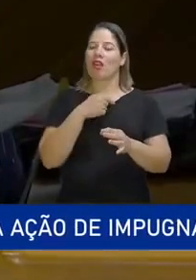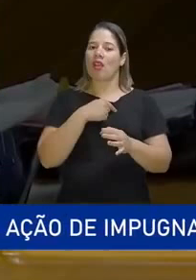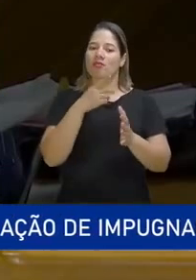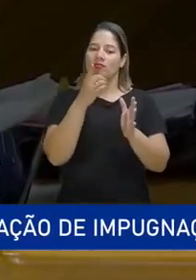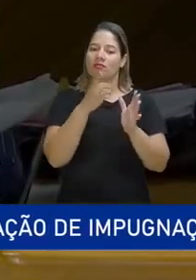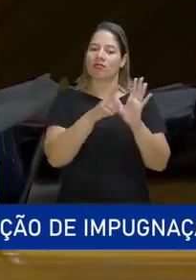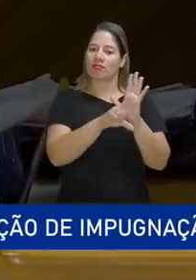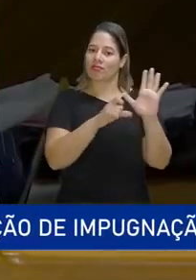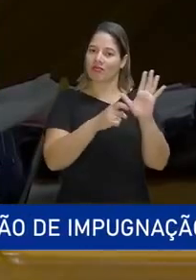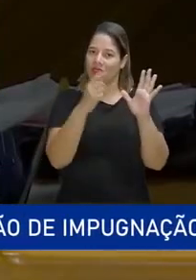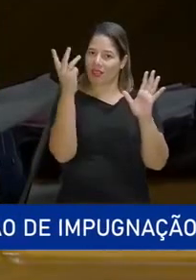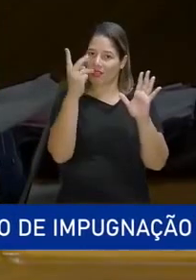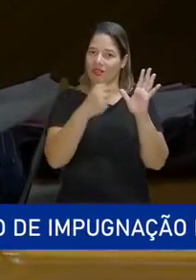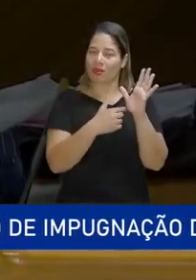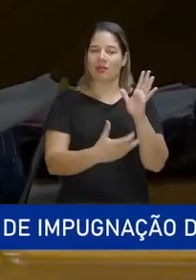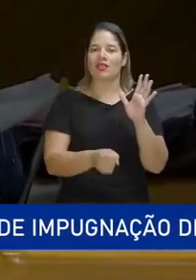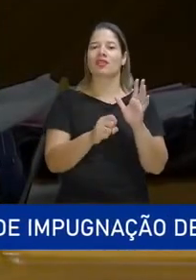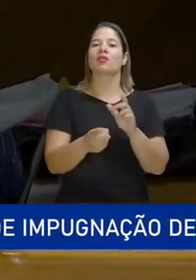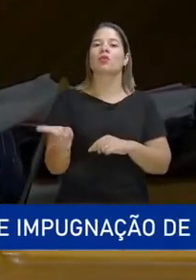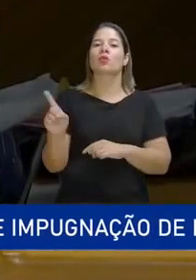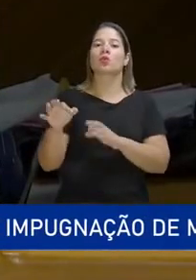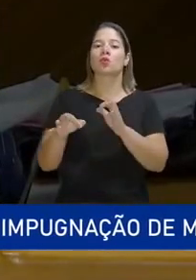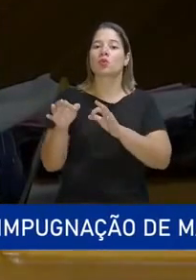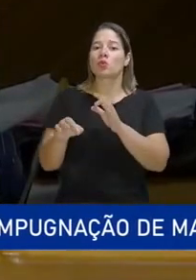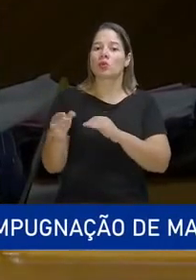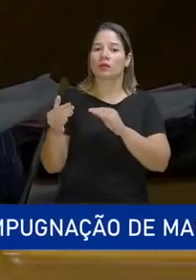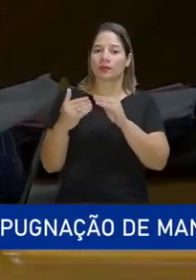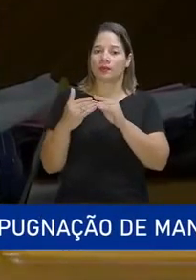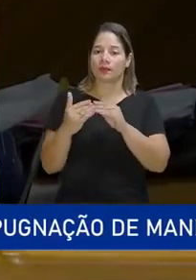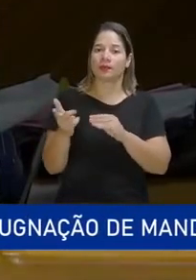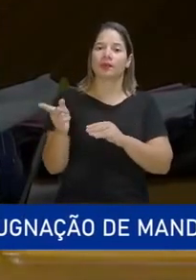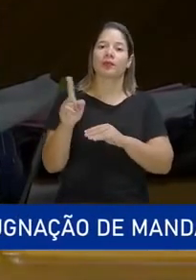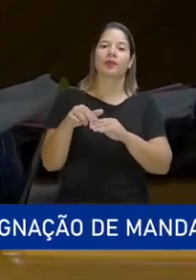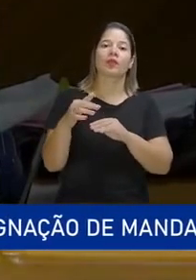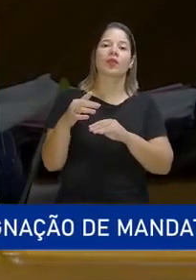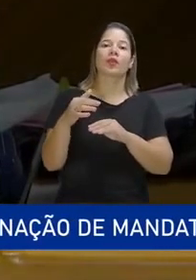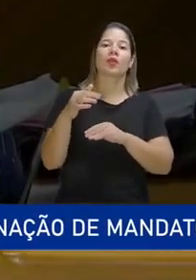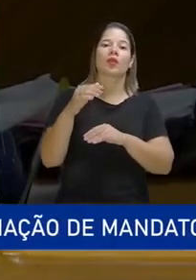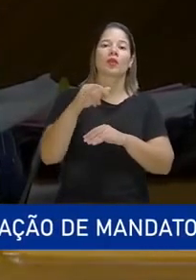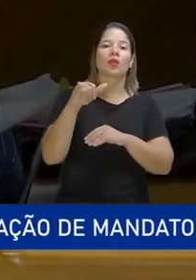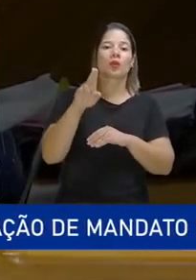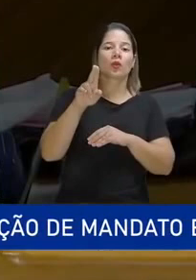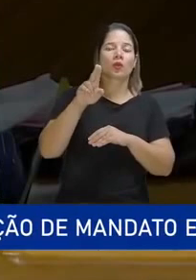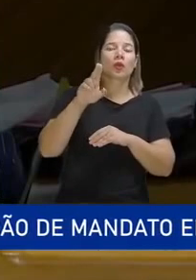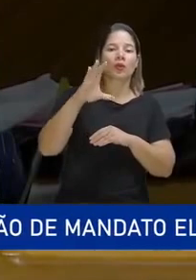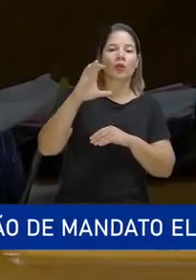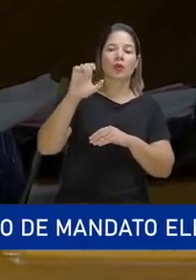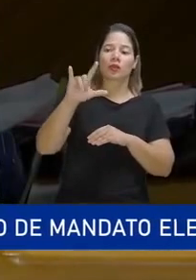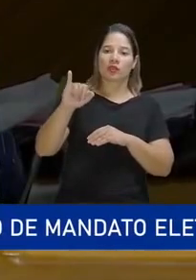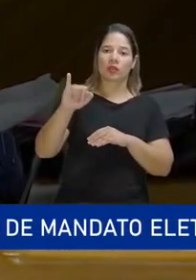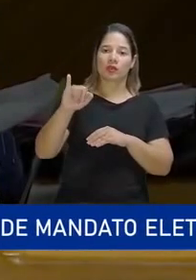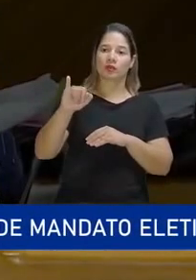Desembargador Carmo Antônio. Acompanho, Vossa Excelência. Juiz Juscelio Neto.